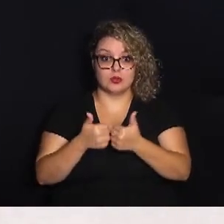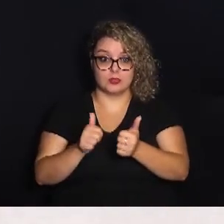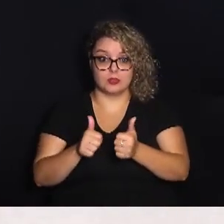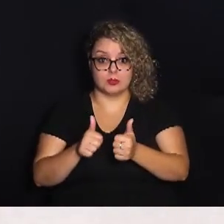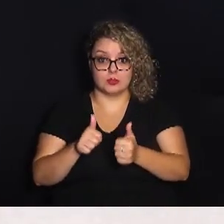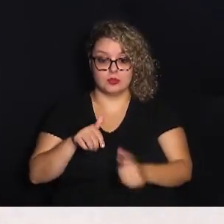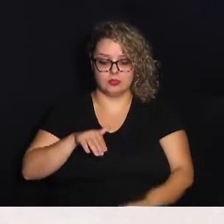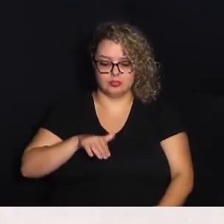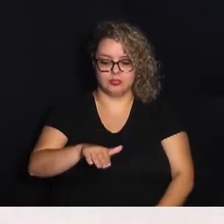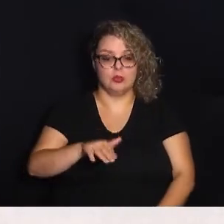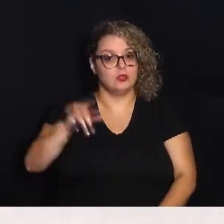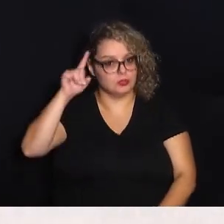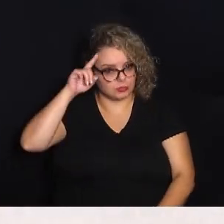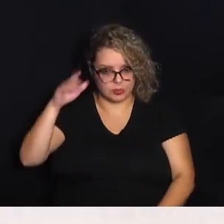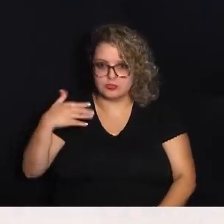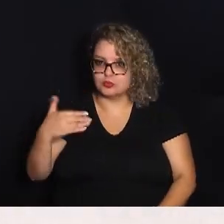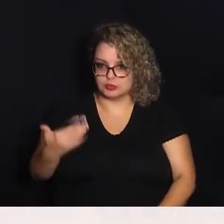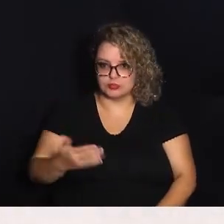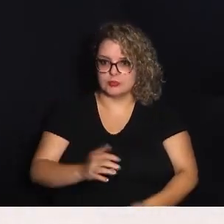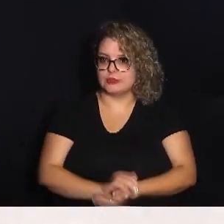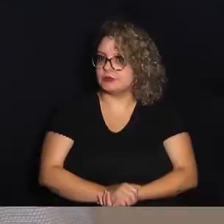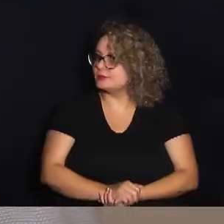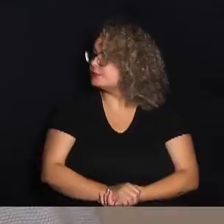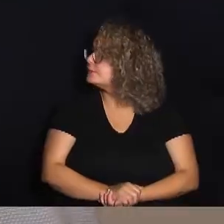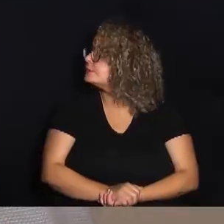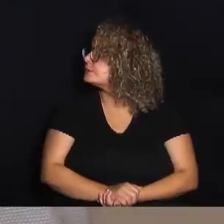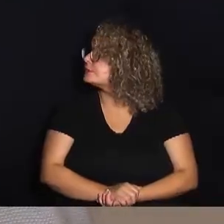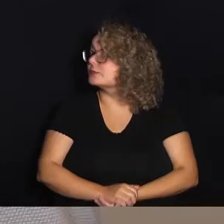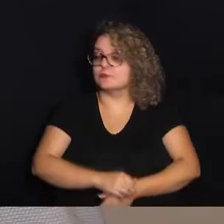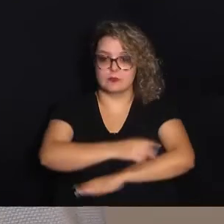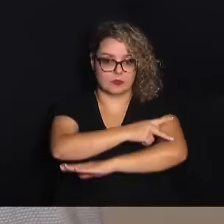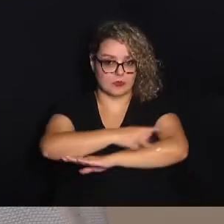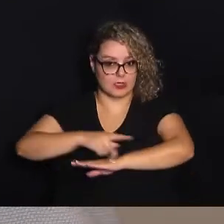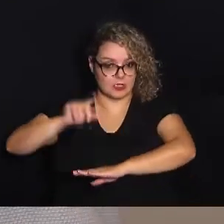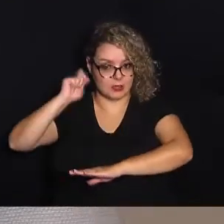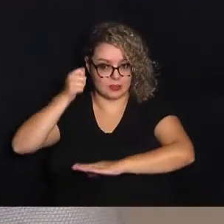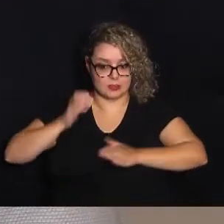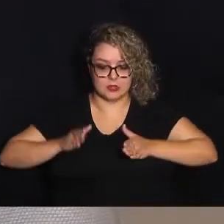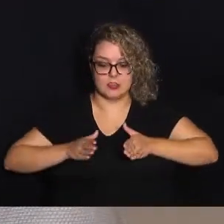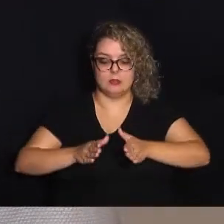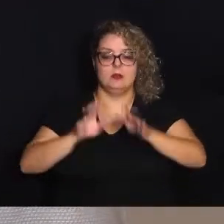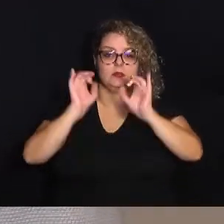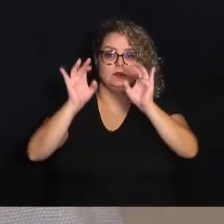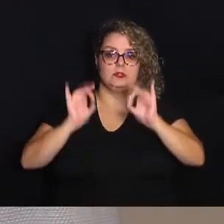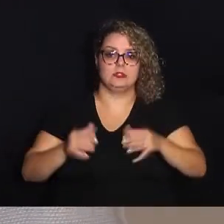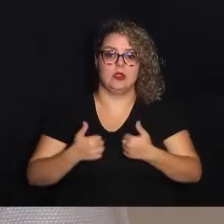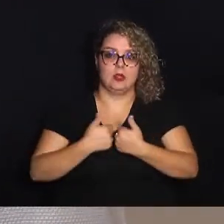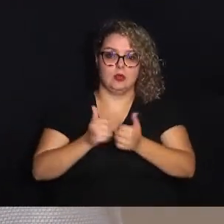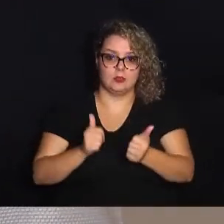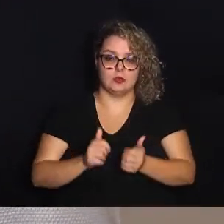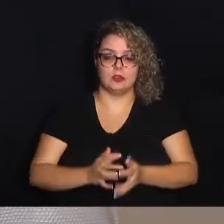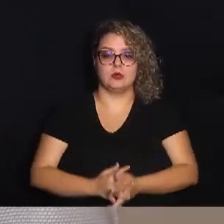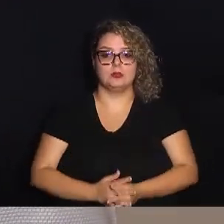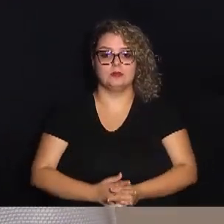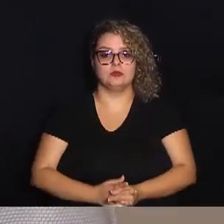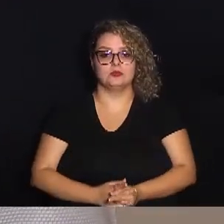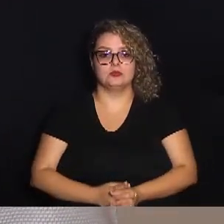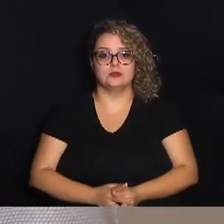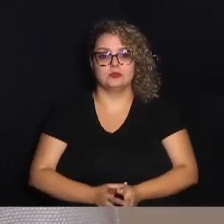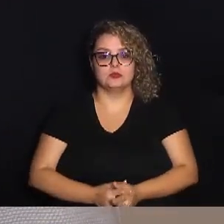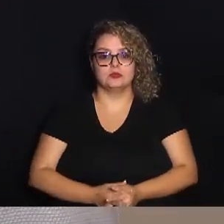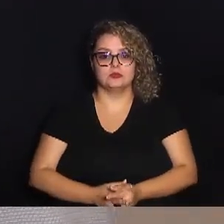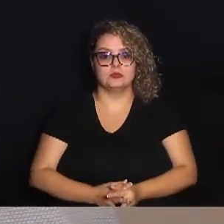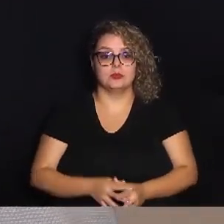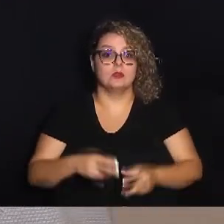ônibus que passam por aqui todos os dias e esse recapeamento na faixa exclusiva do ônibus eh